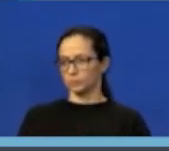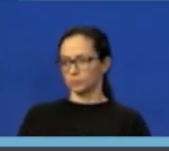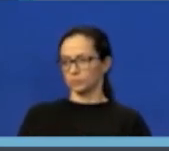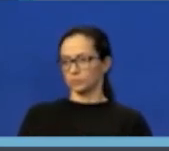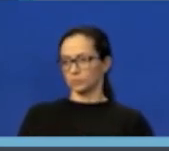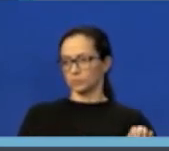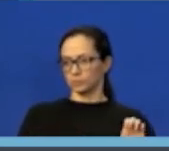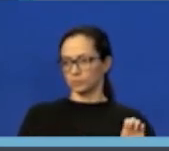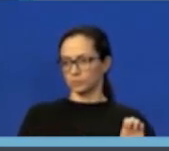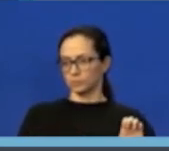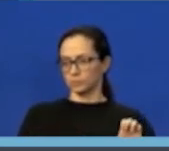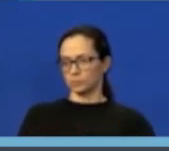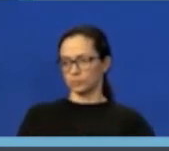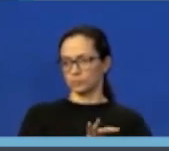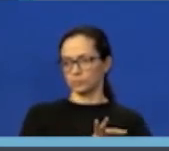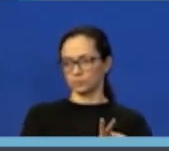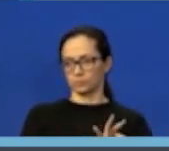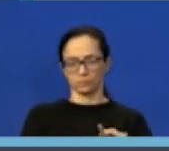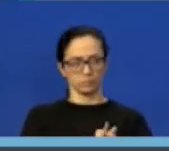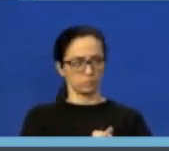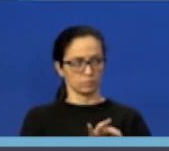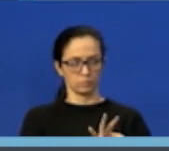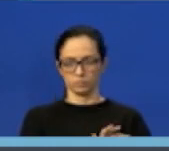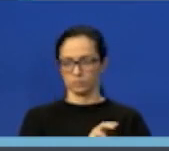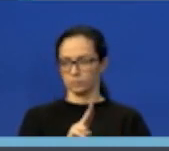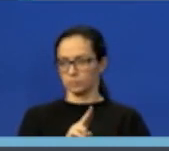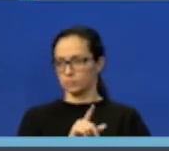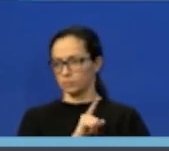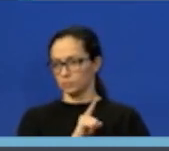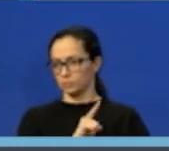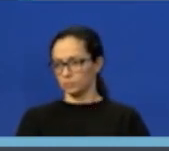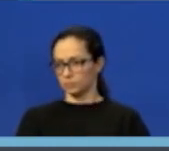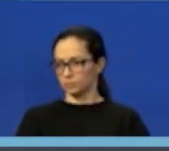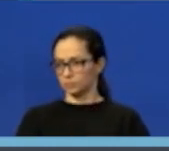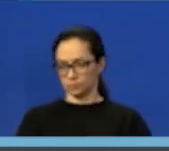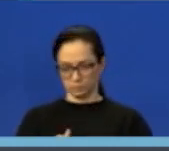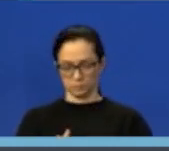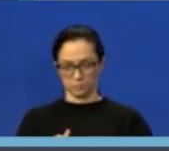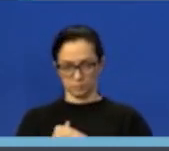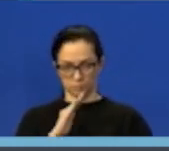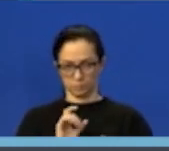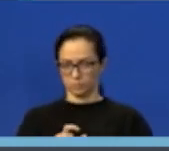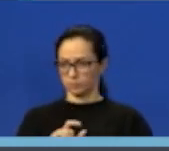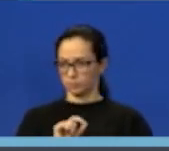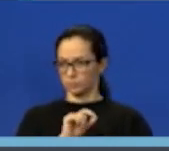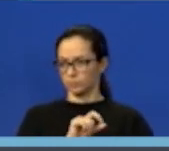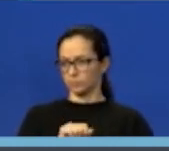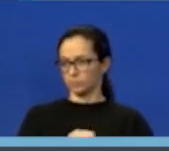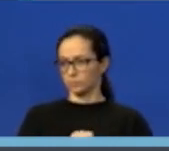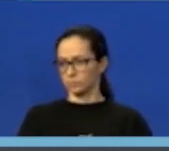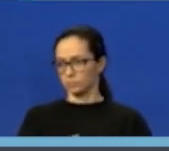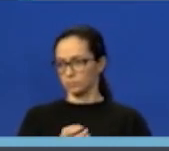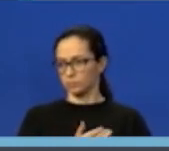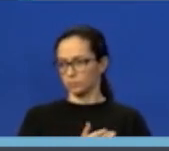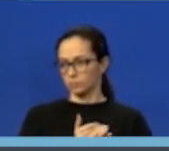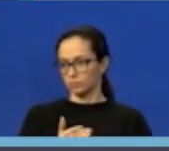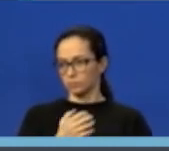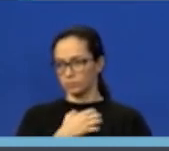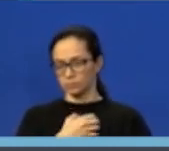letra E, a infecção do trato urinário alta, ou pielonefrite, tem como início o